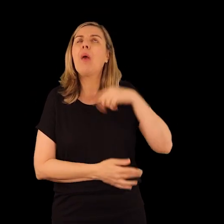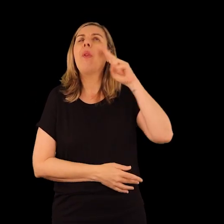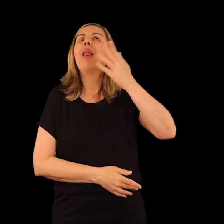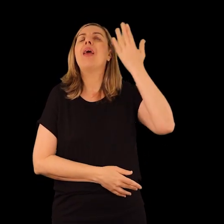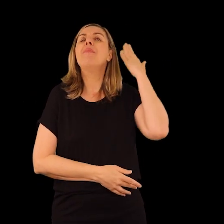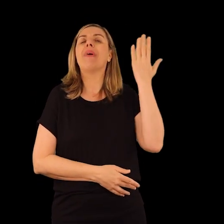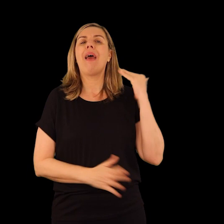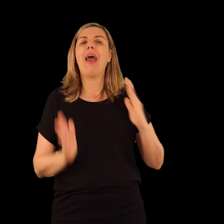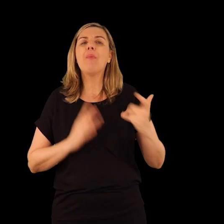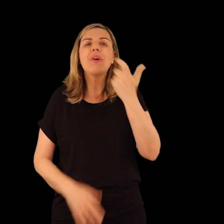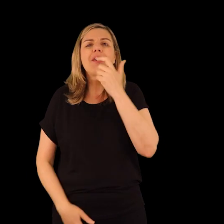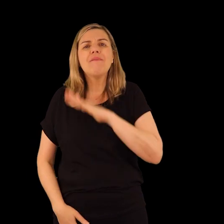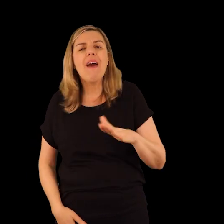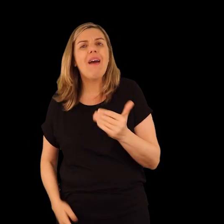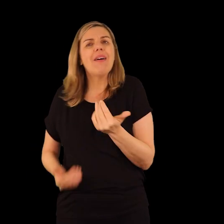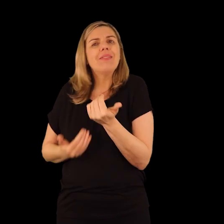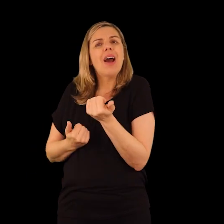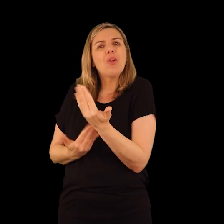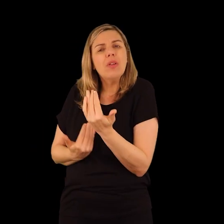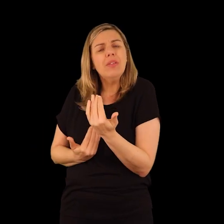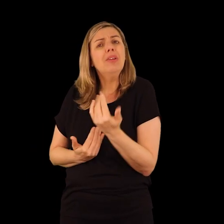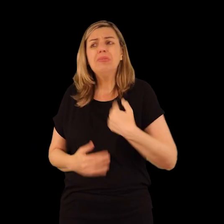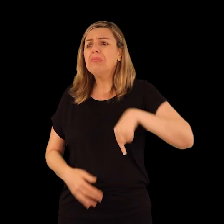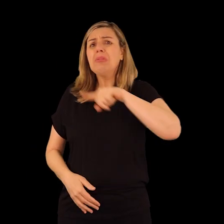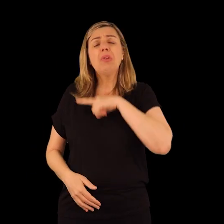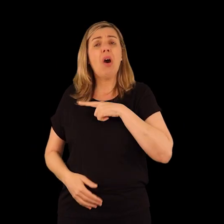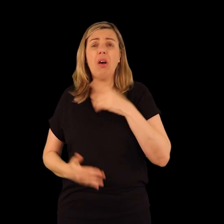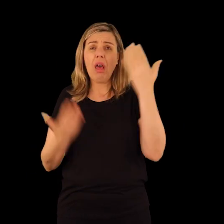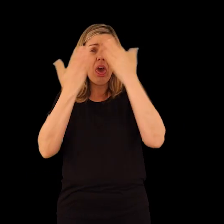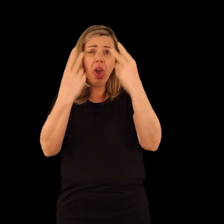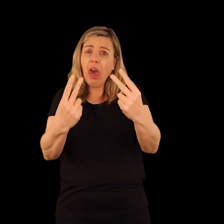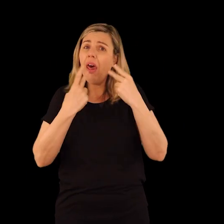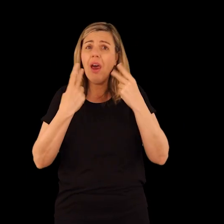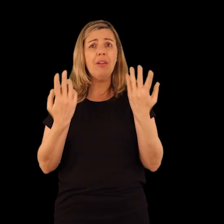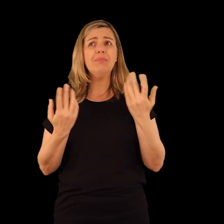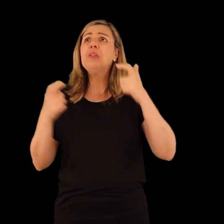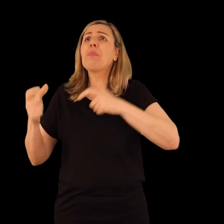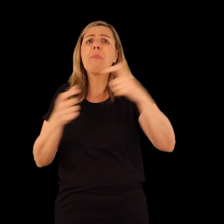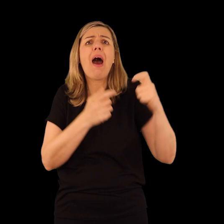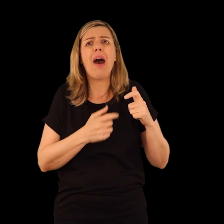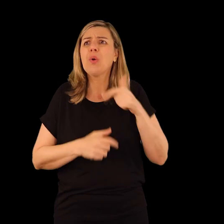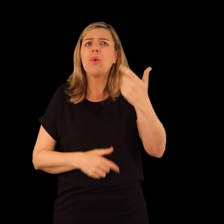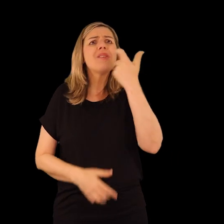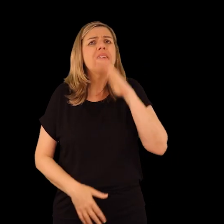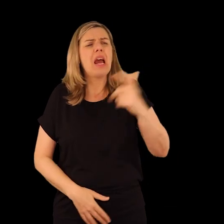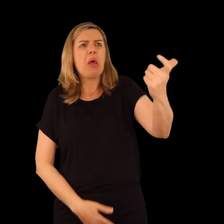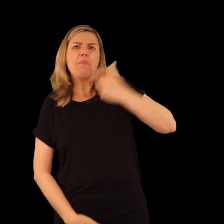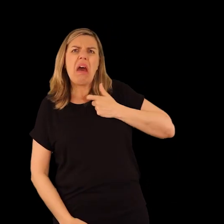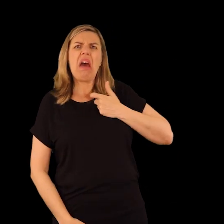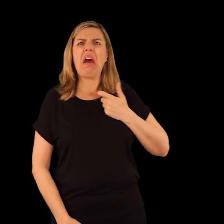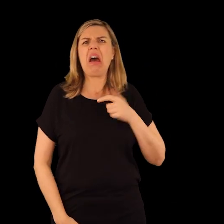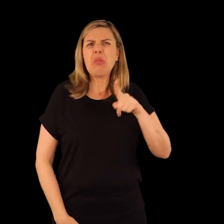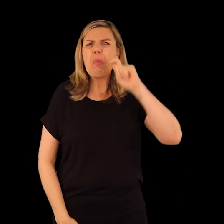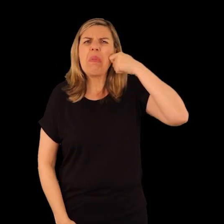me remeteu à minha adolescência, né, em que a gente era invisível, a gente não tinha espaço, a gente ouvia de outras crianças que